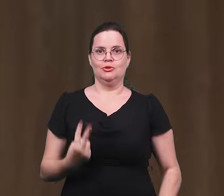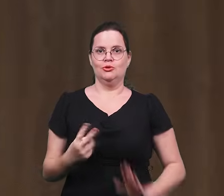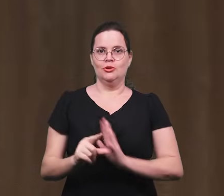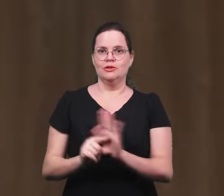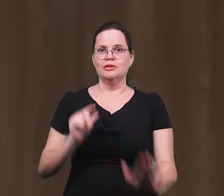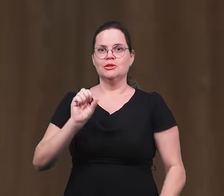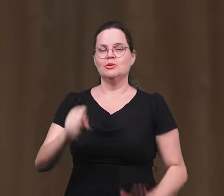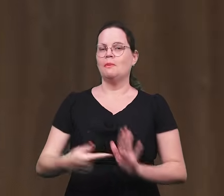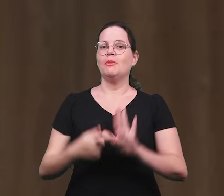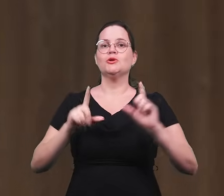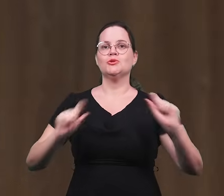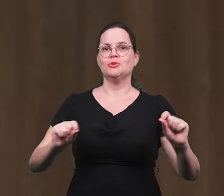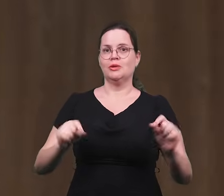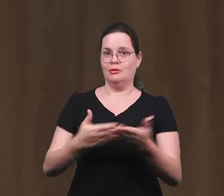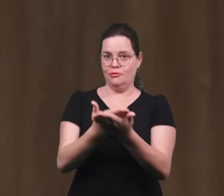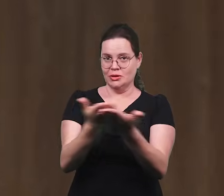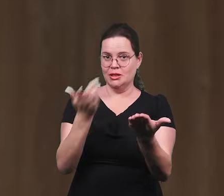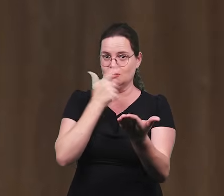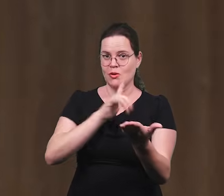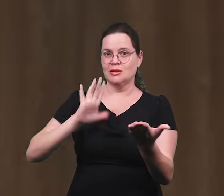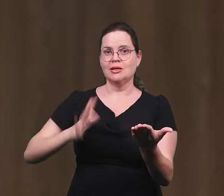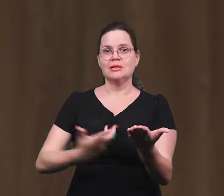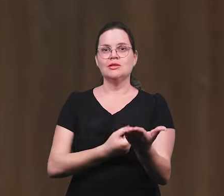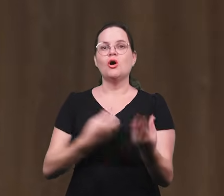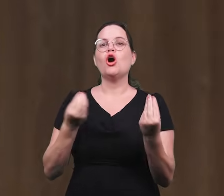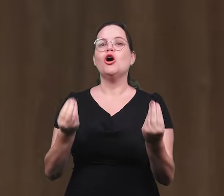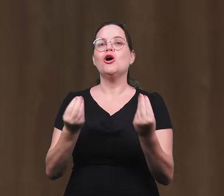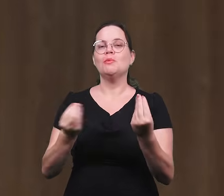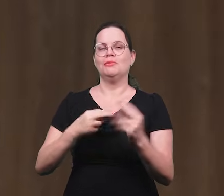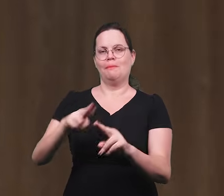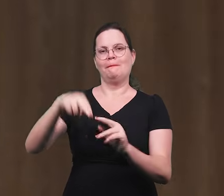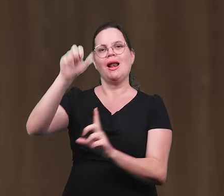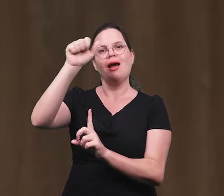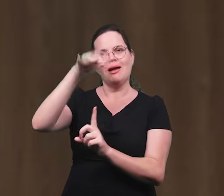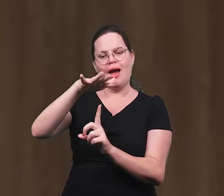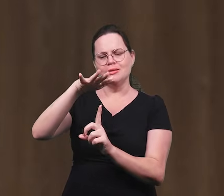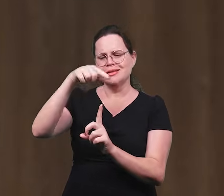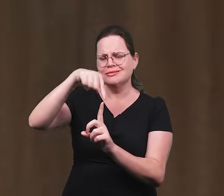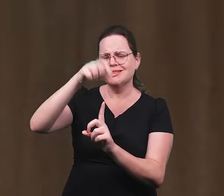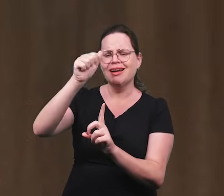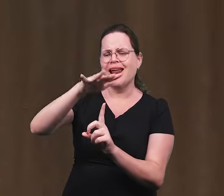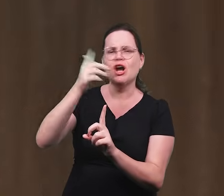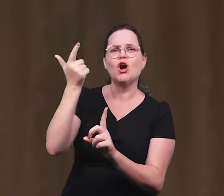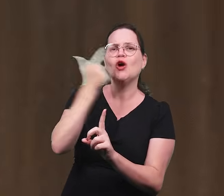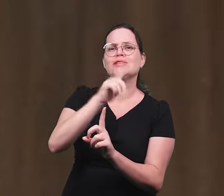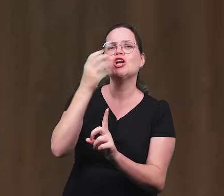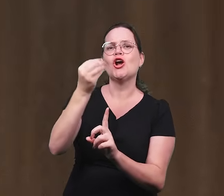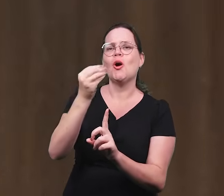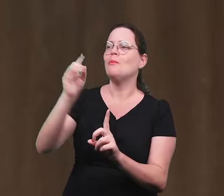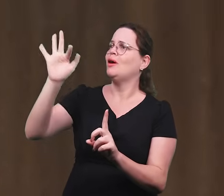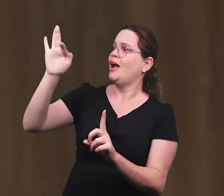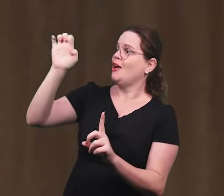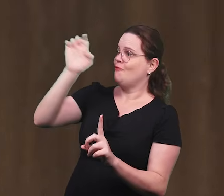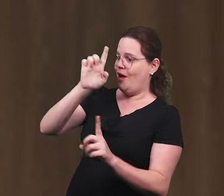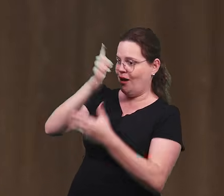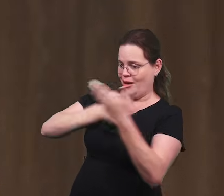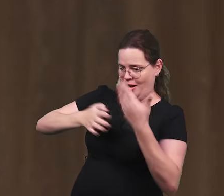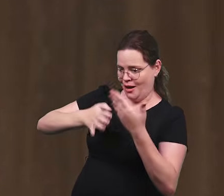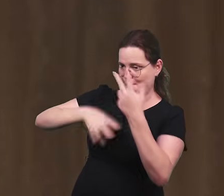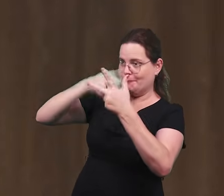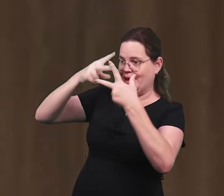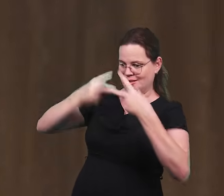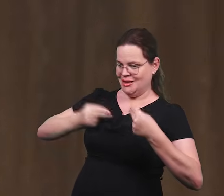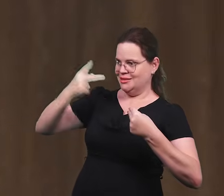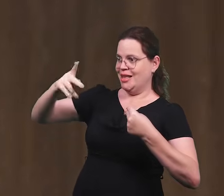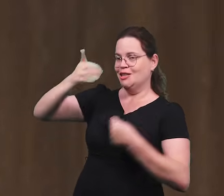2:8 vai nos dizer o quê? Pela graça sois salvos, por meio da fé. E isto não vem de vós, é dom de